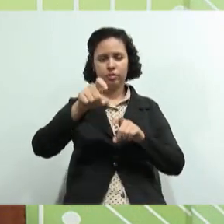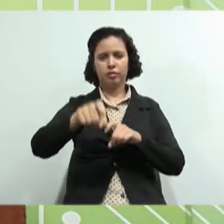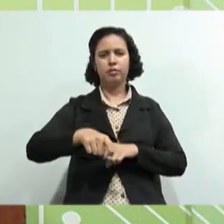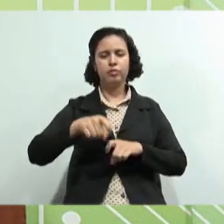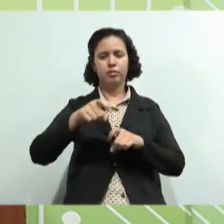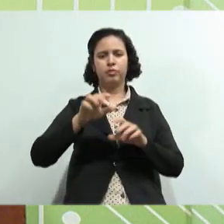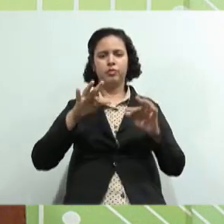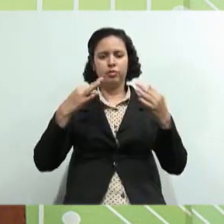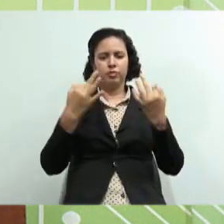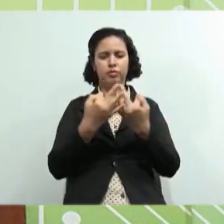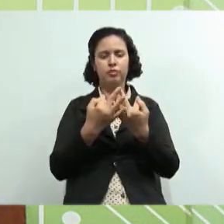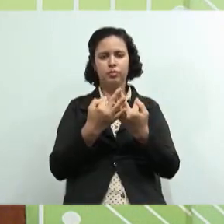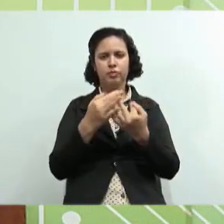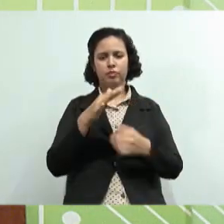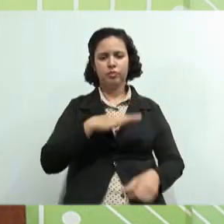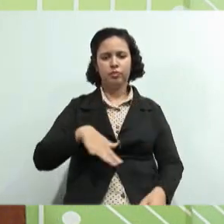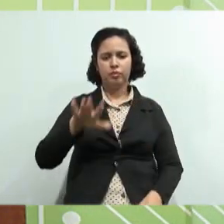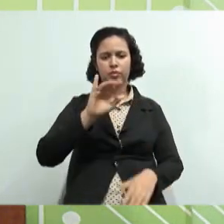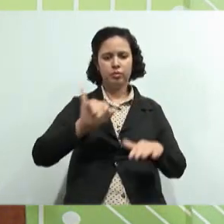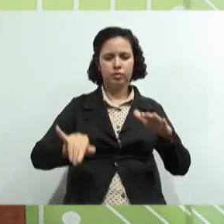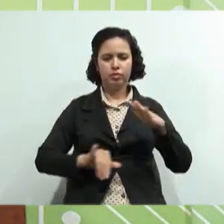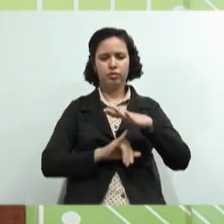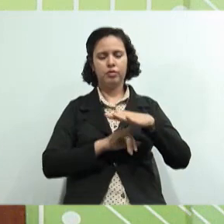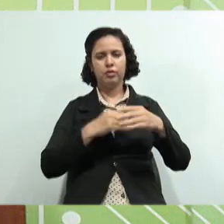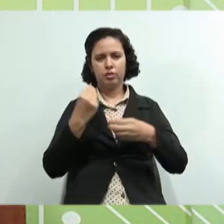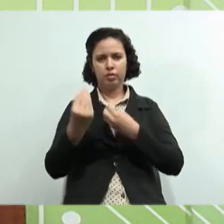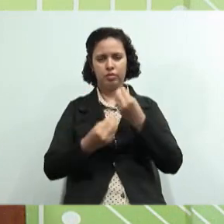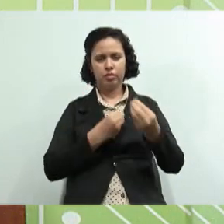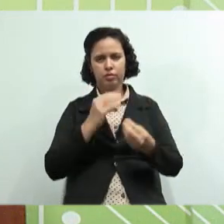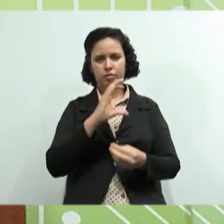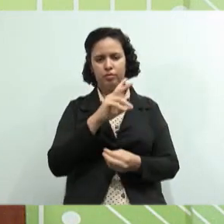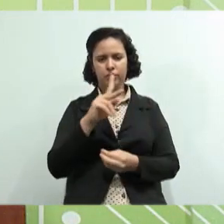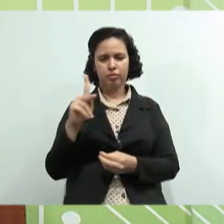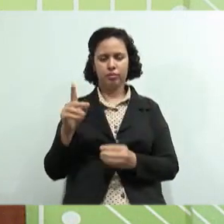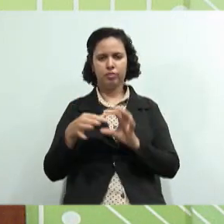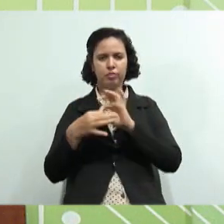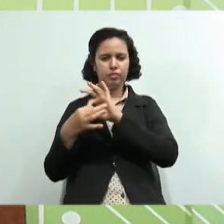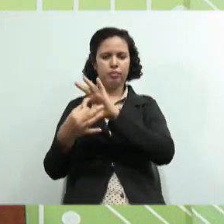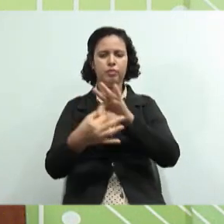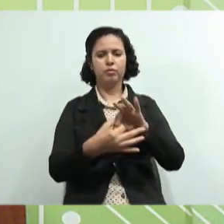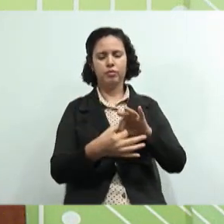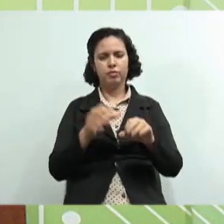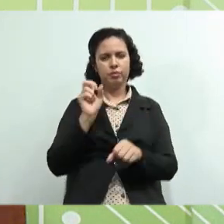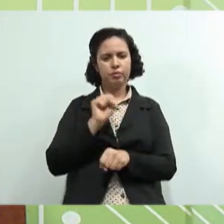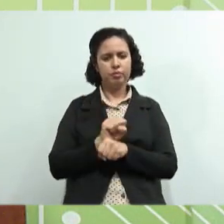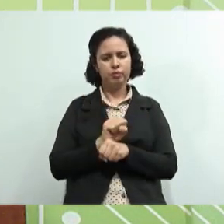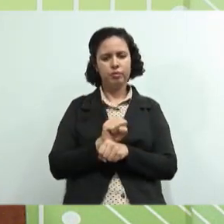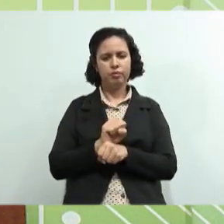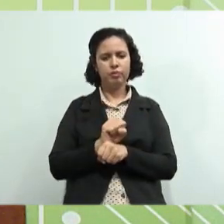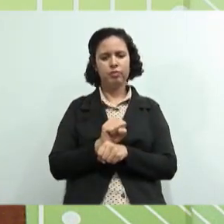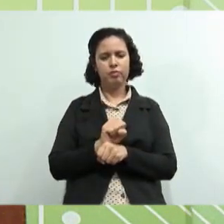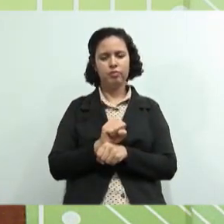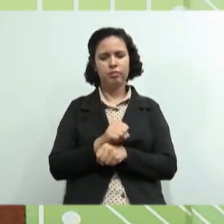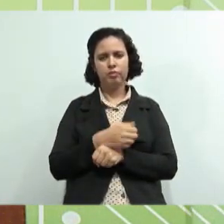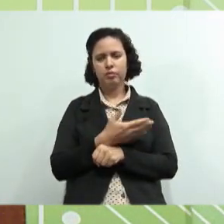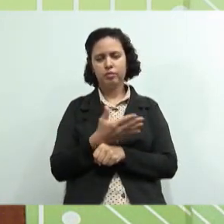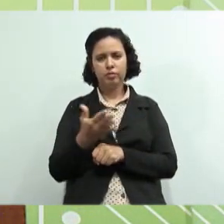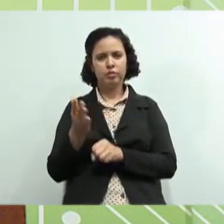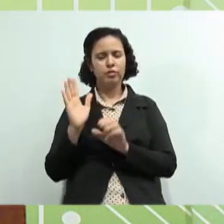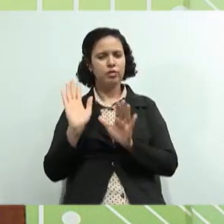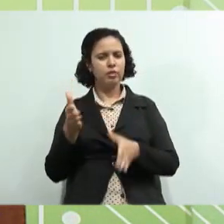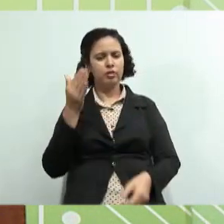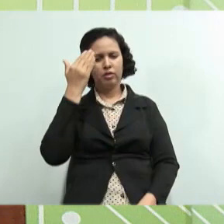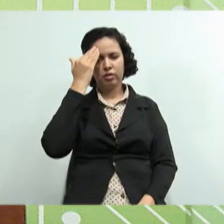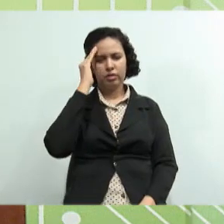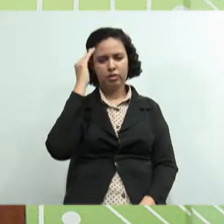mercados institucionais e como as cooperativas podem se envolver com tudo isso. Ficamos por aqui e a gente conta que você já tenha compreendido